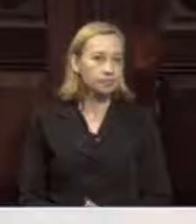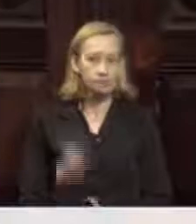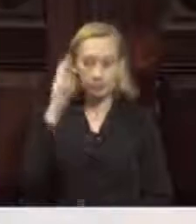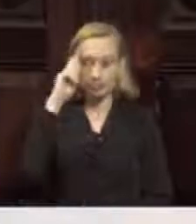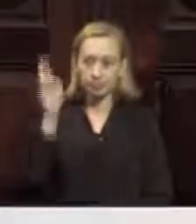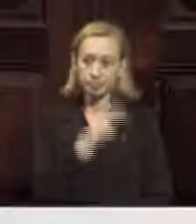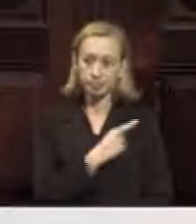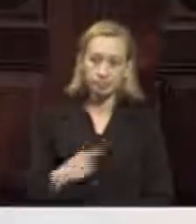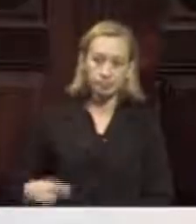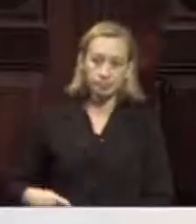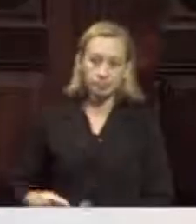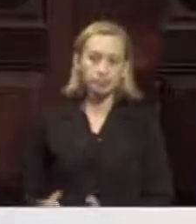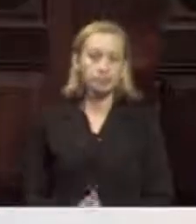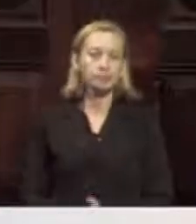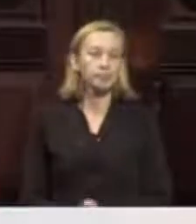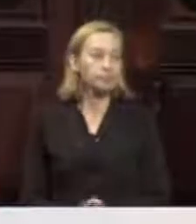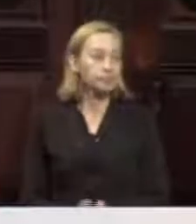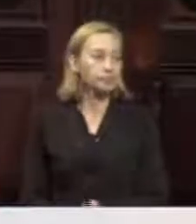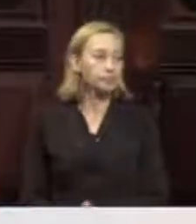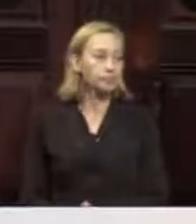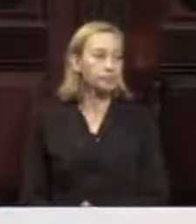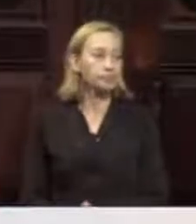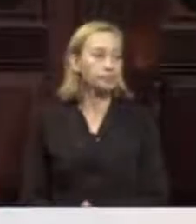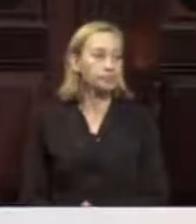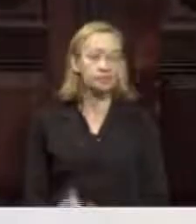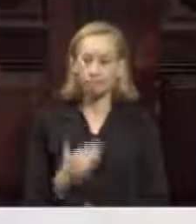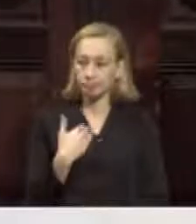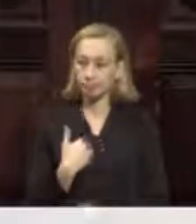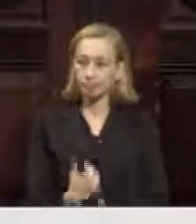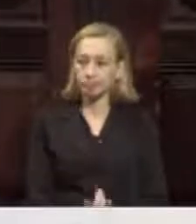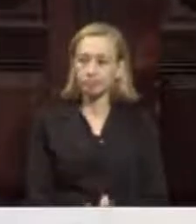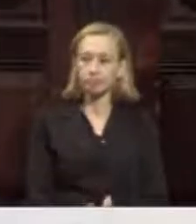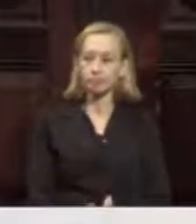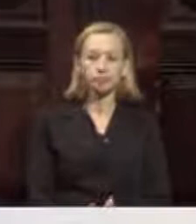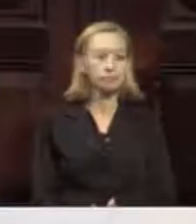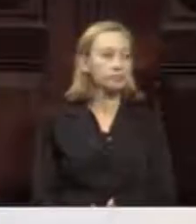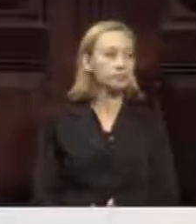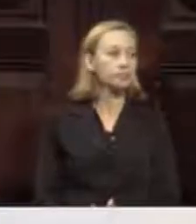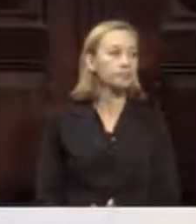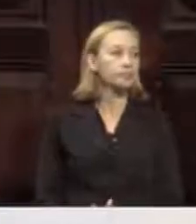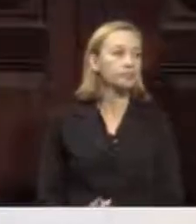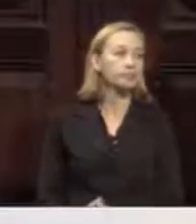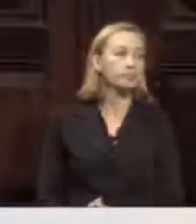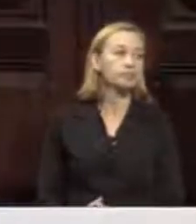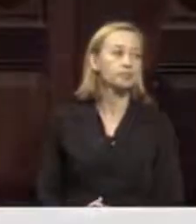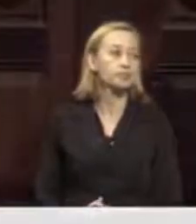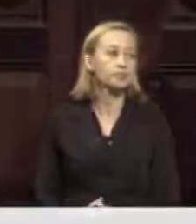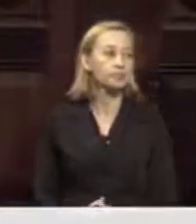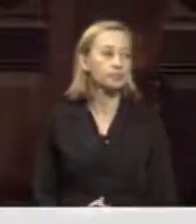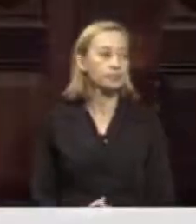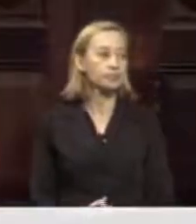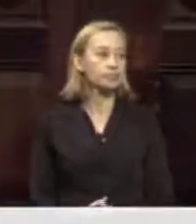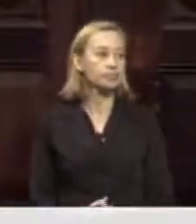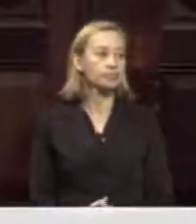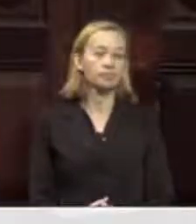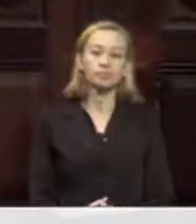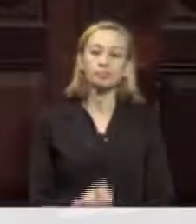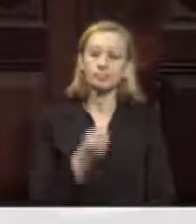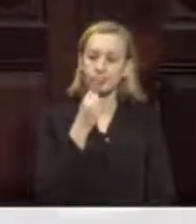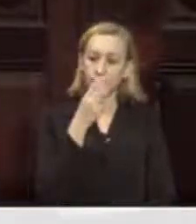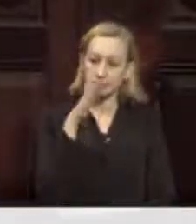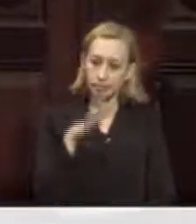Senhor presidente dos trabalhos desta sessão, nobre deputado André Siciliano, senhoras deputadas